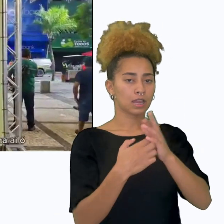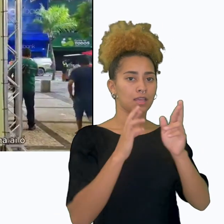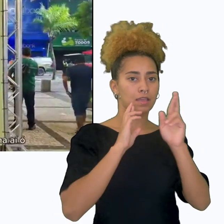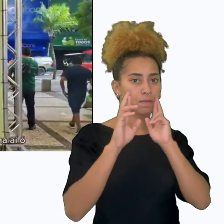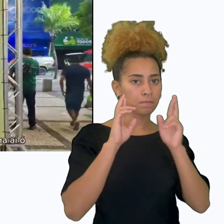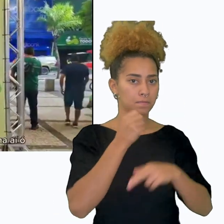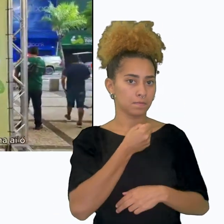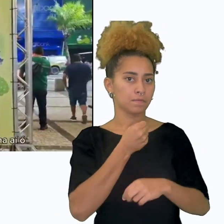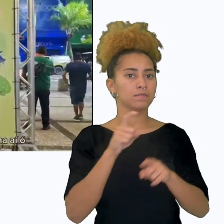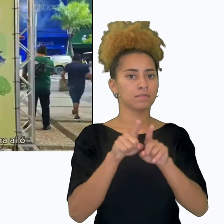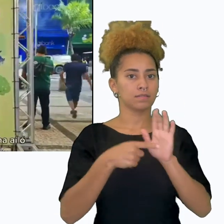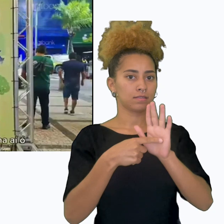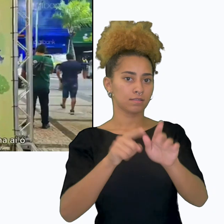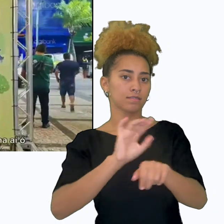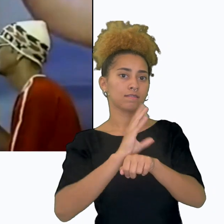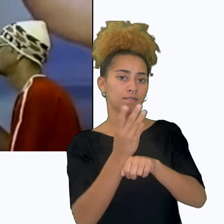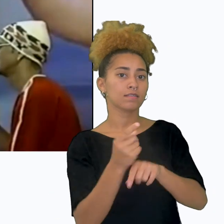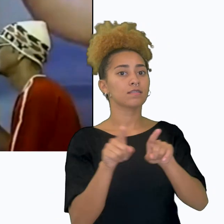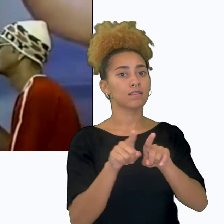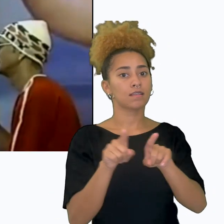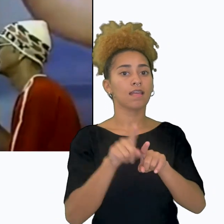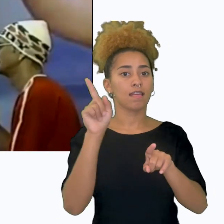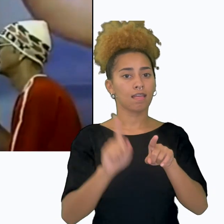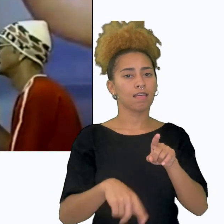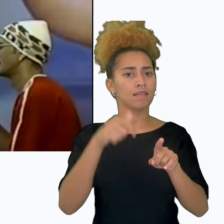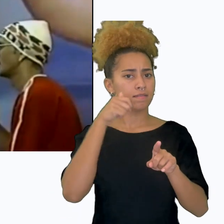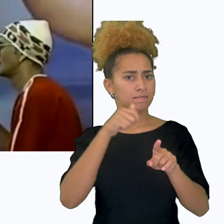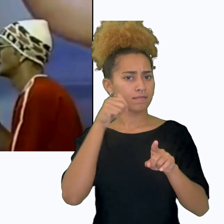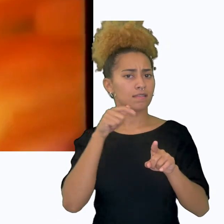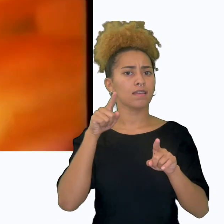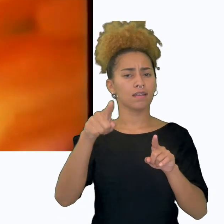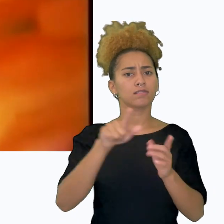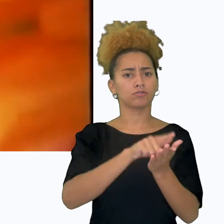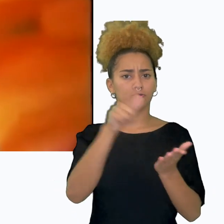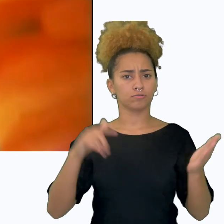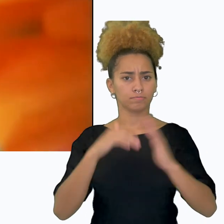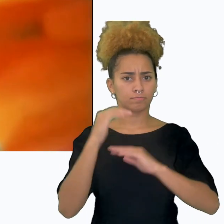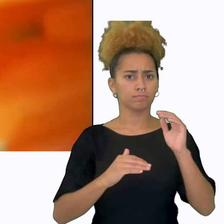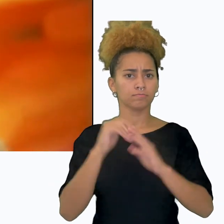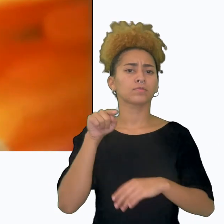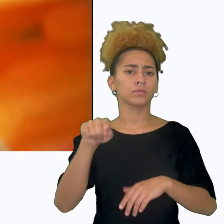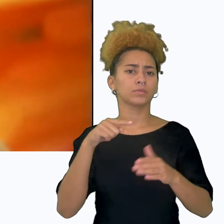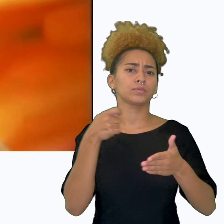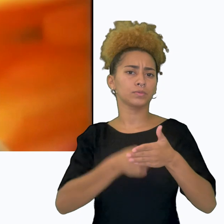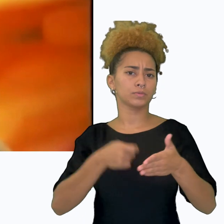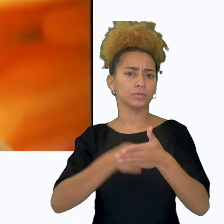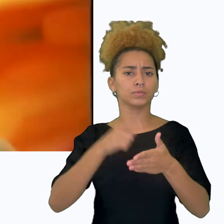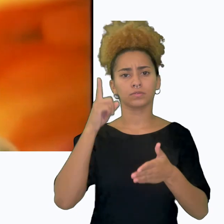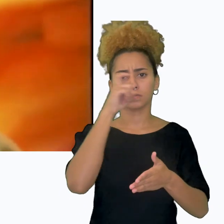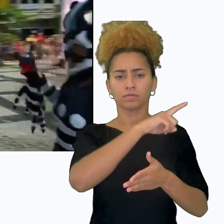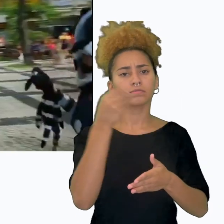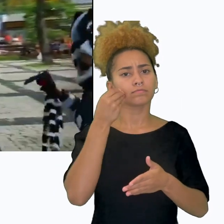Empresária, repórter, apresentadora de eventos e jornalista. Ela enfrentou inúmeras dificuldades por assumir a